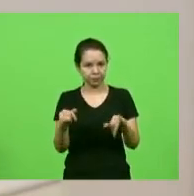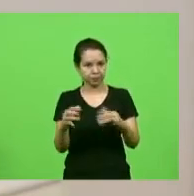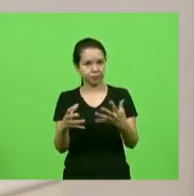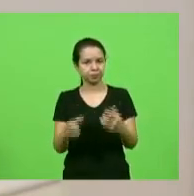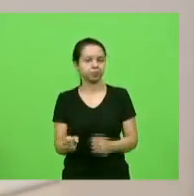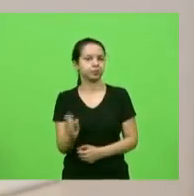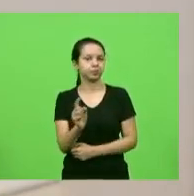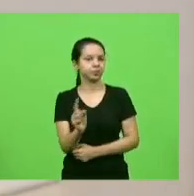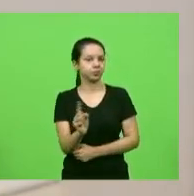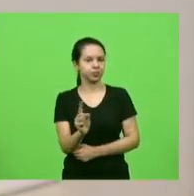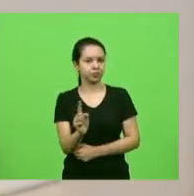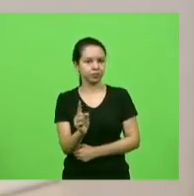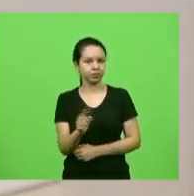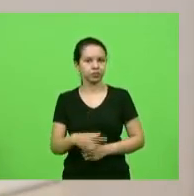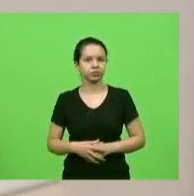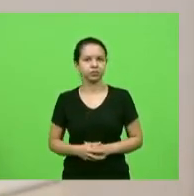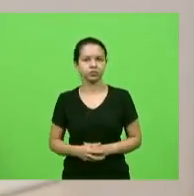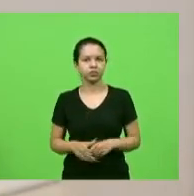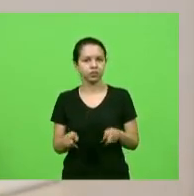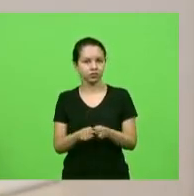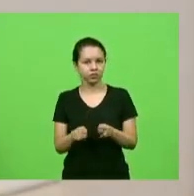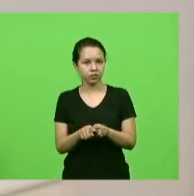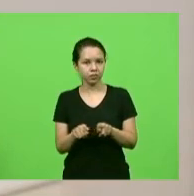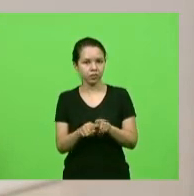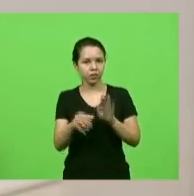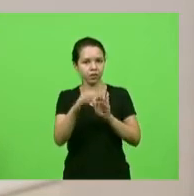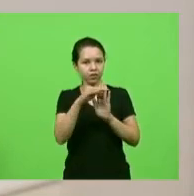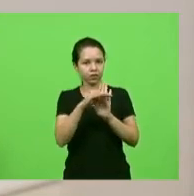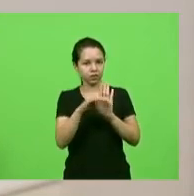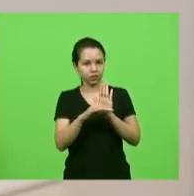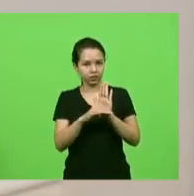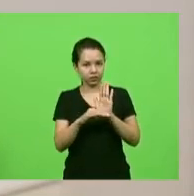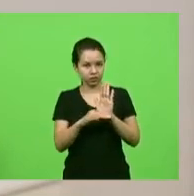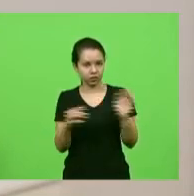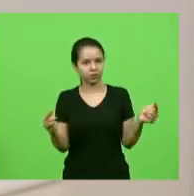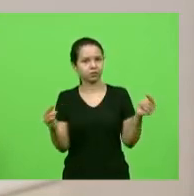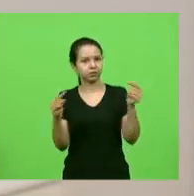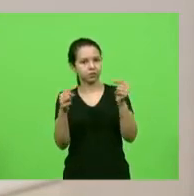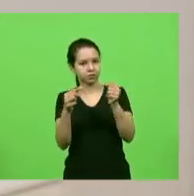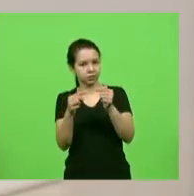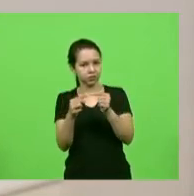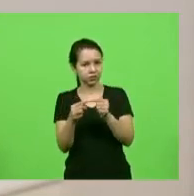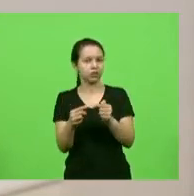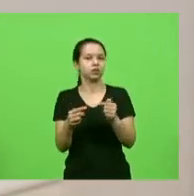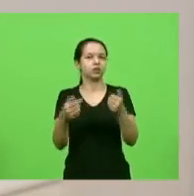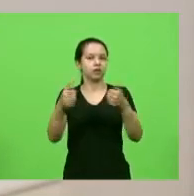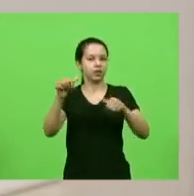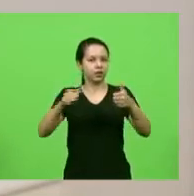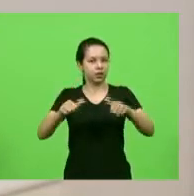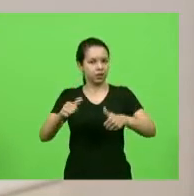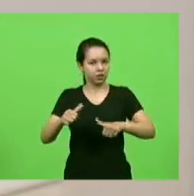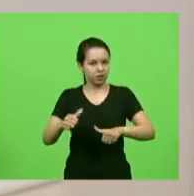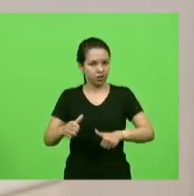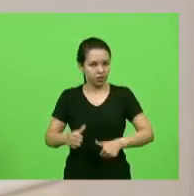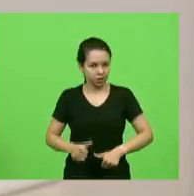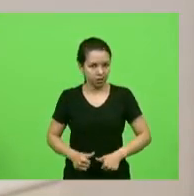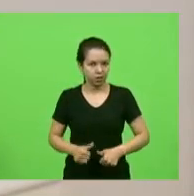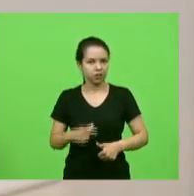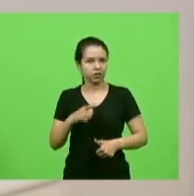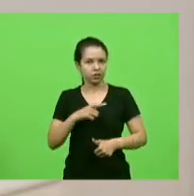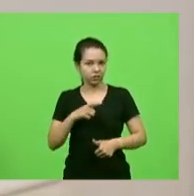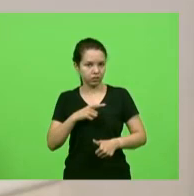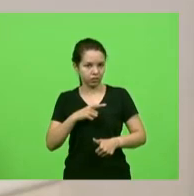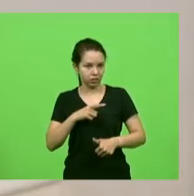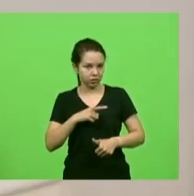demais pontos preenche os requisitos formais, restando análise, então, da presença da justa causa, materialidade e